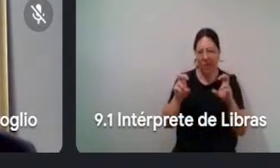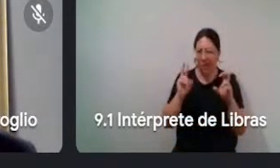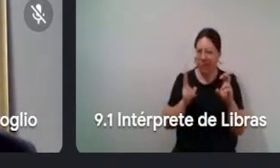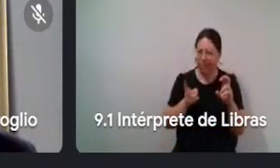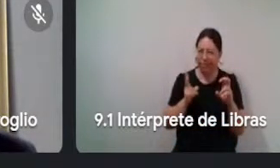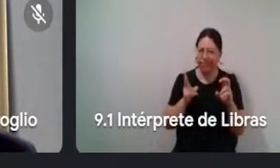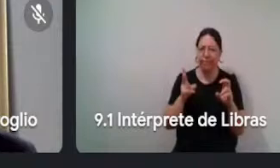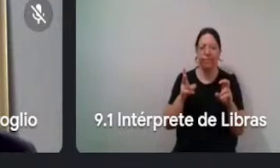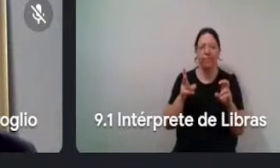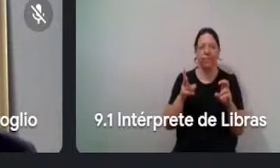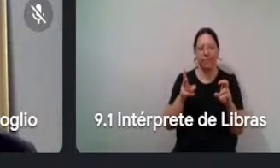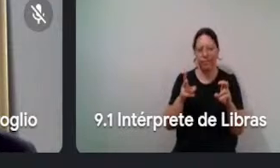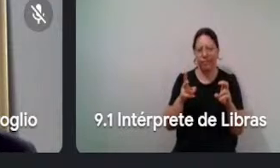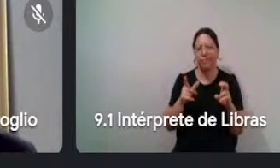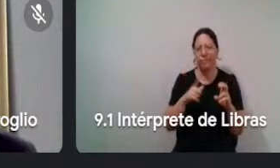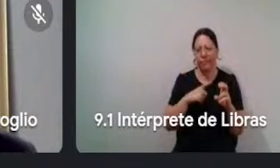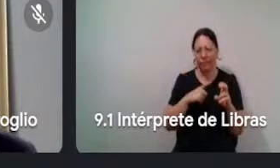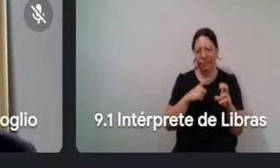pacificado,